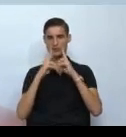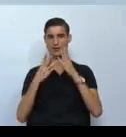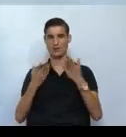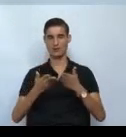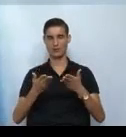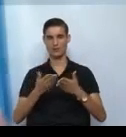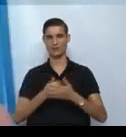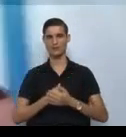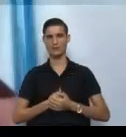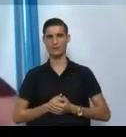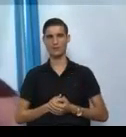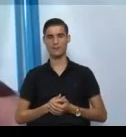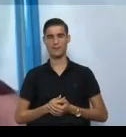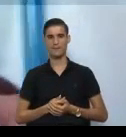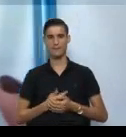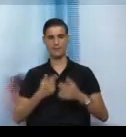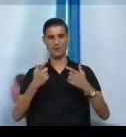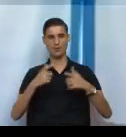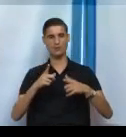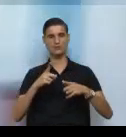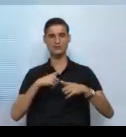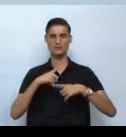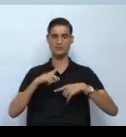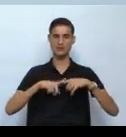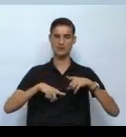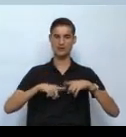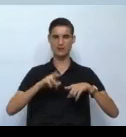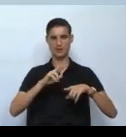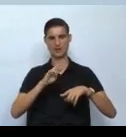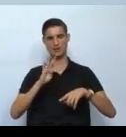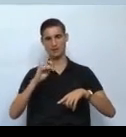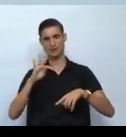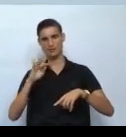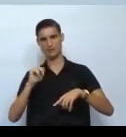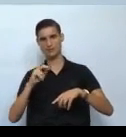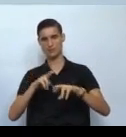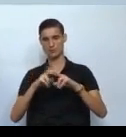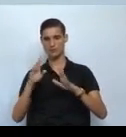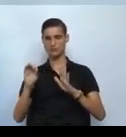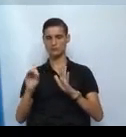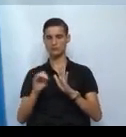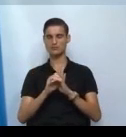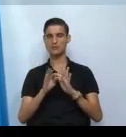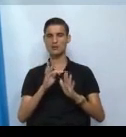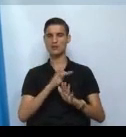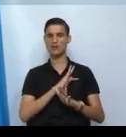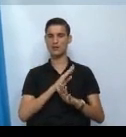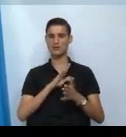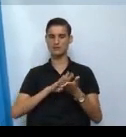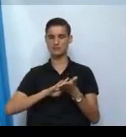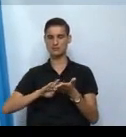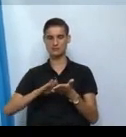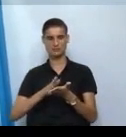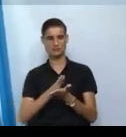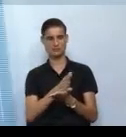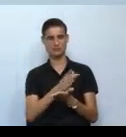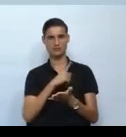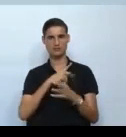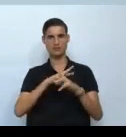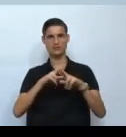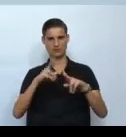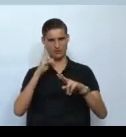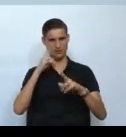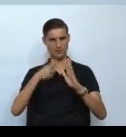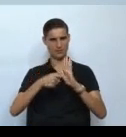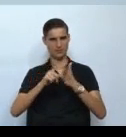vendo. Onde ele vai depender de R e θ. Agora, a gente vai aplicar a técnica de separação de variáveis, igual a gente